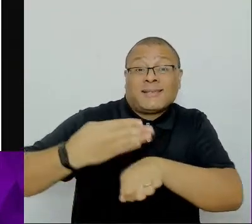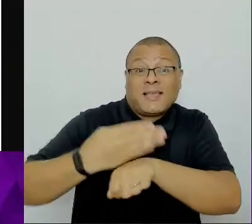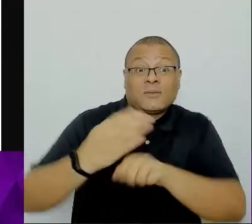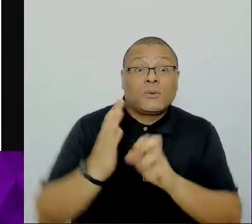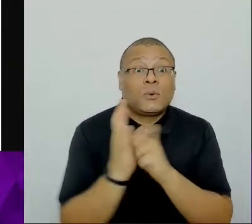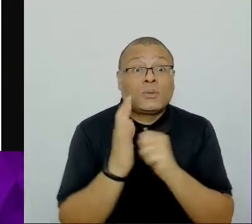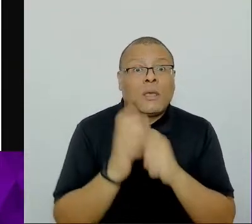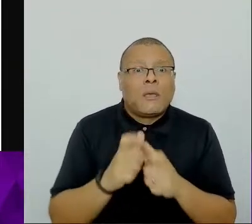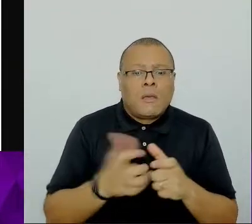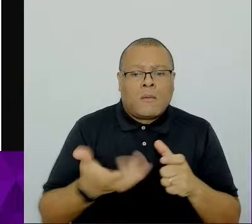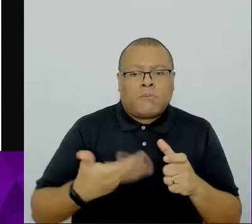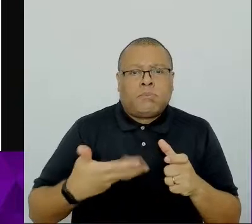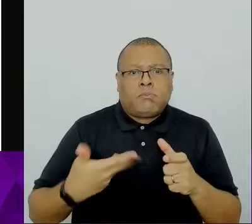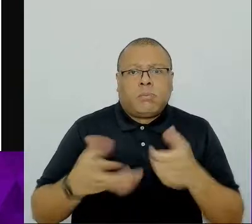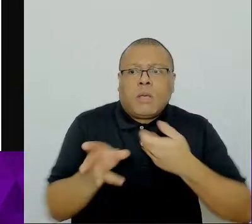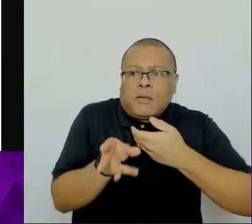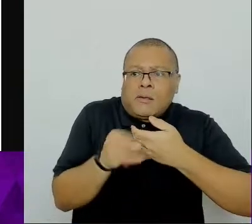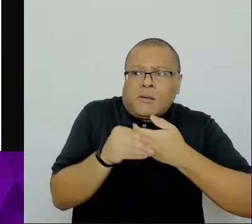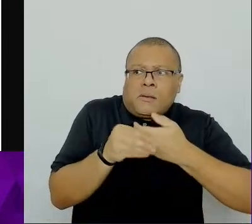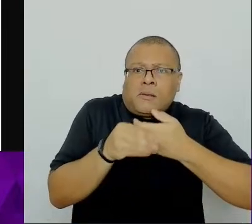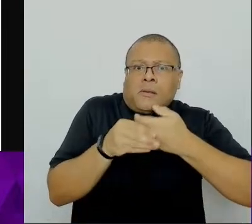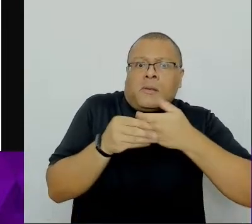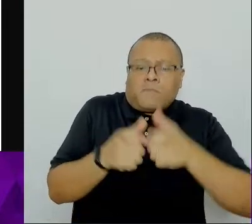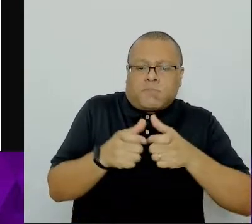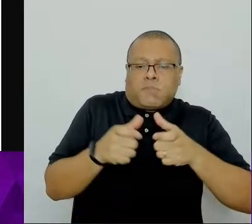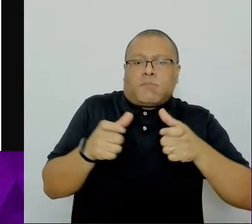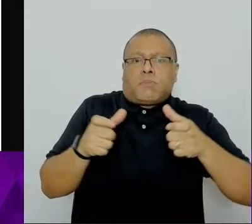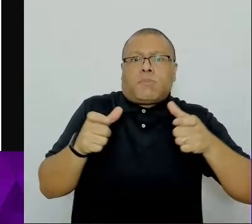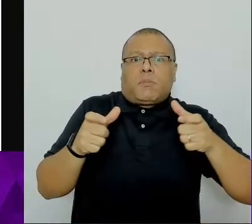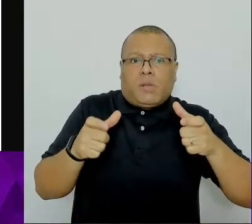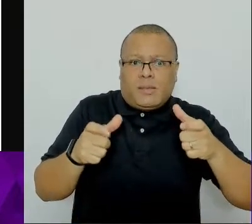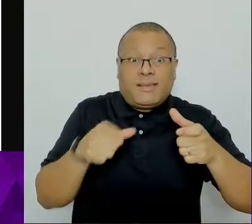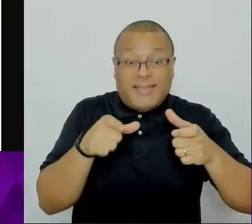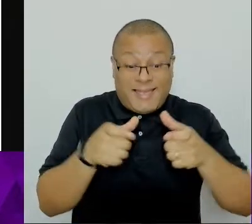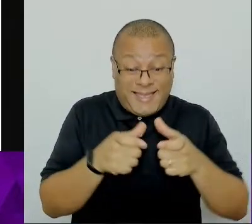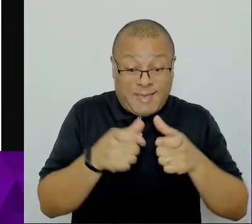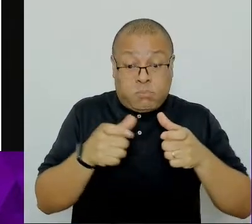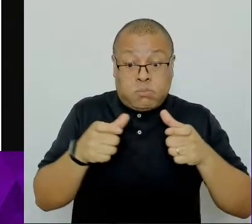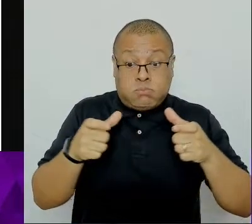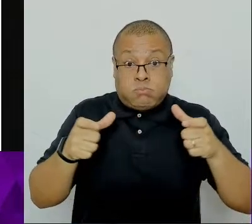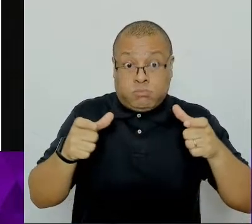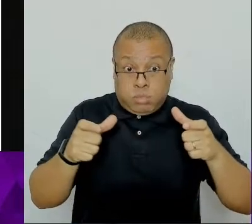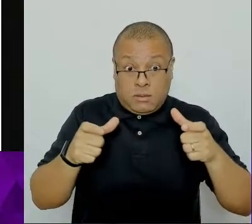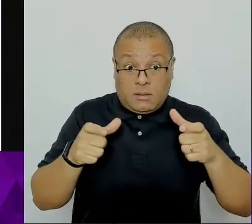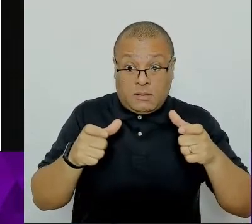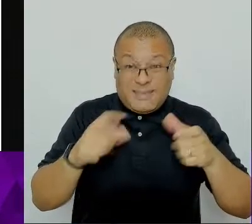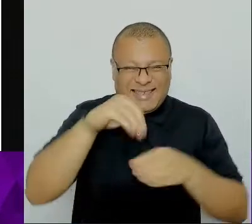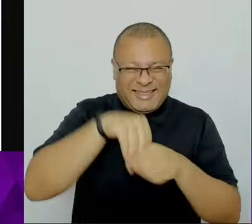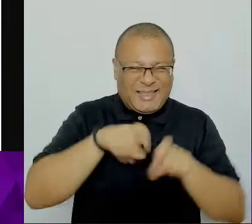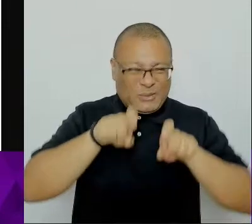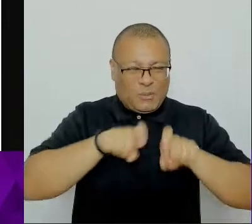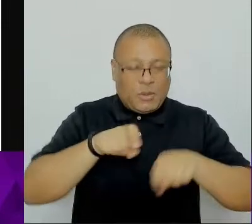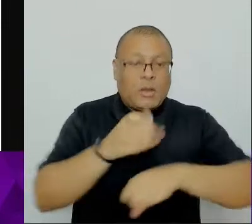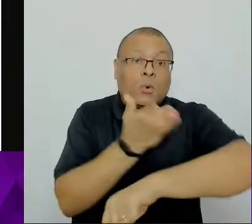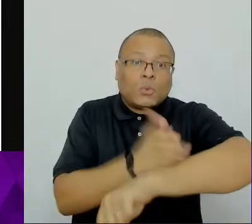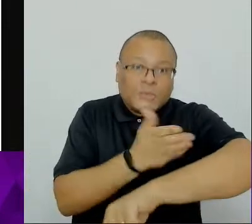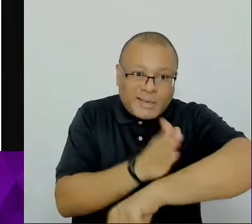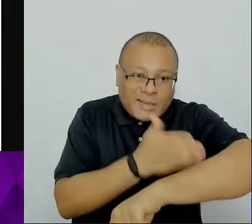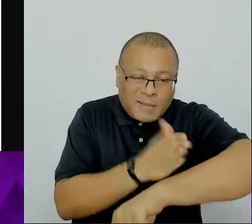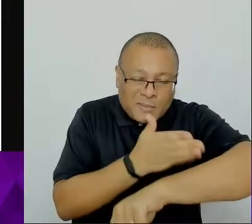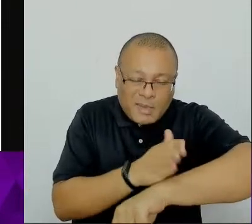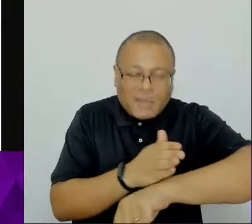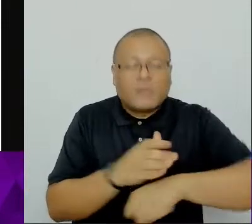cresceram muito. Então, obviamente que quando esses modelos crescem, o treinamento desses